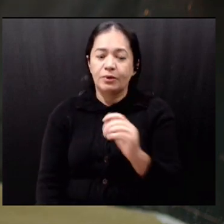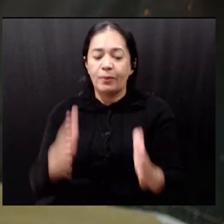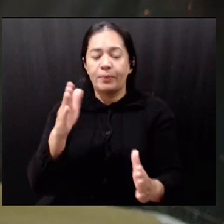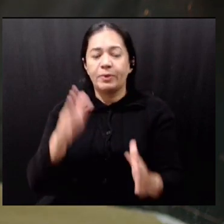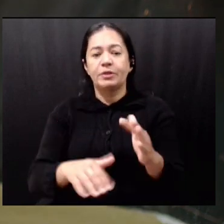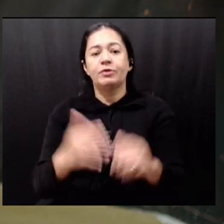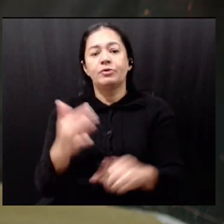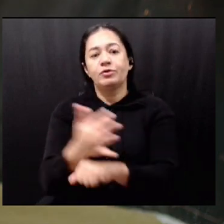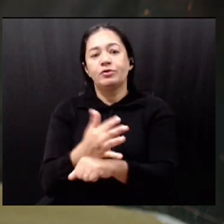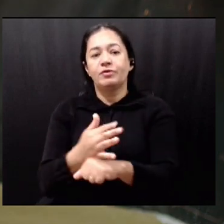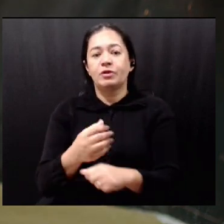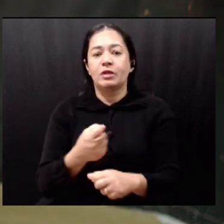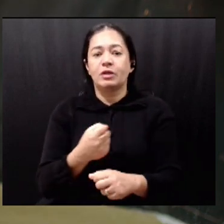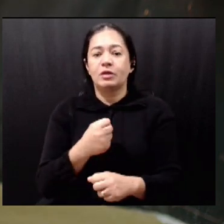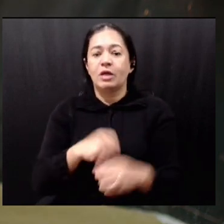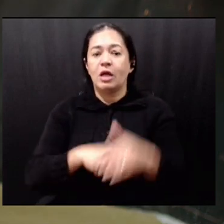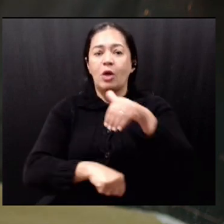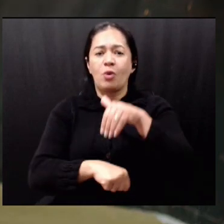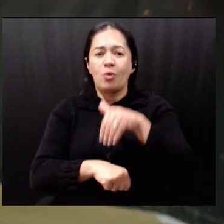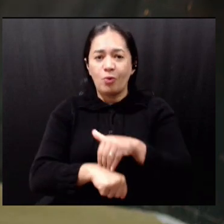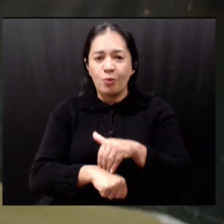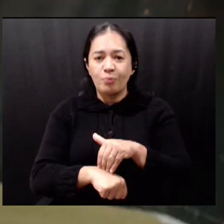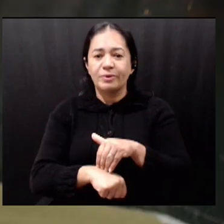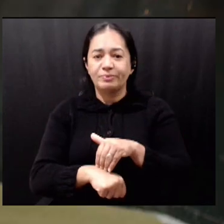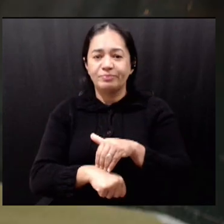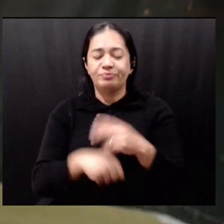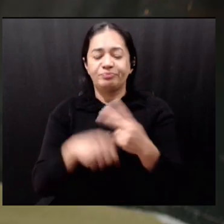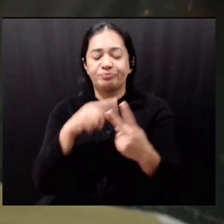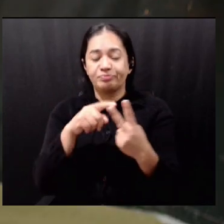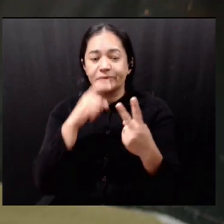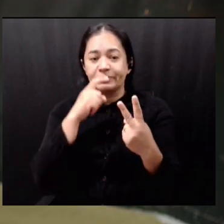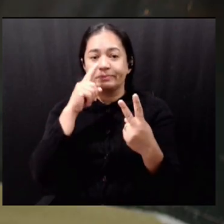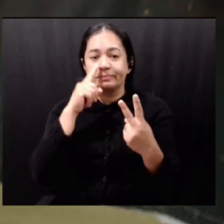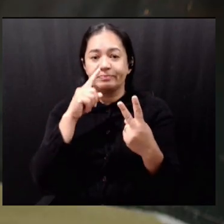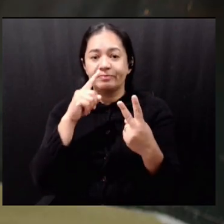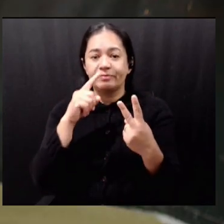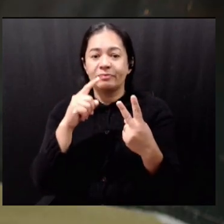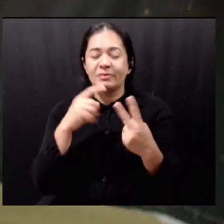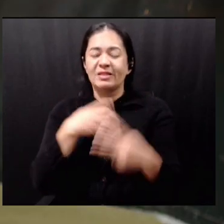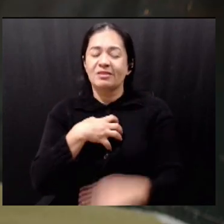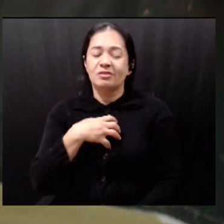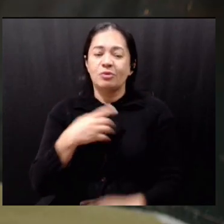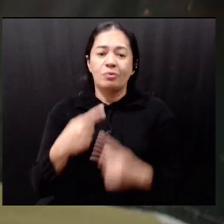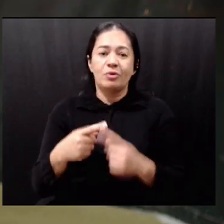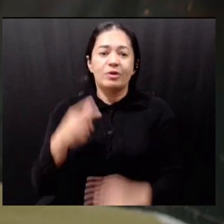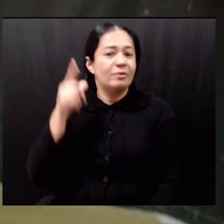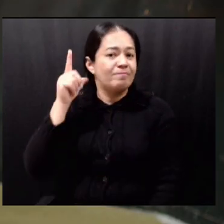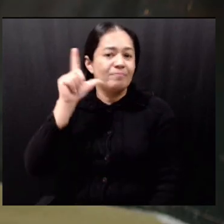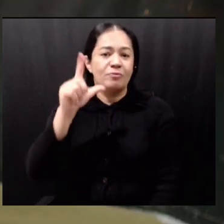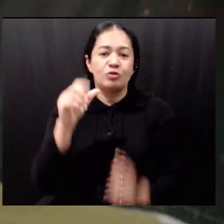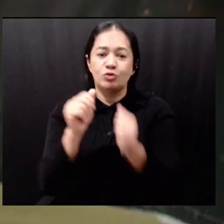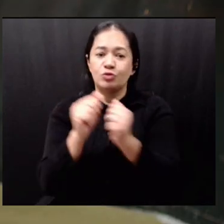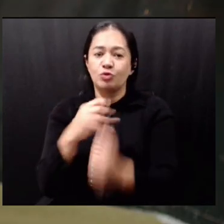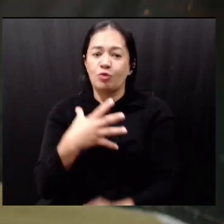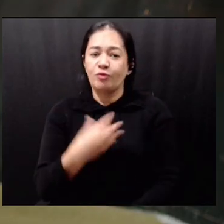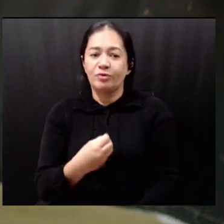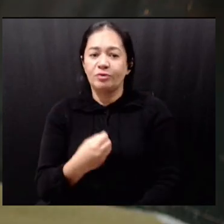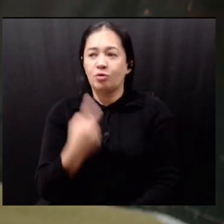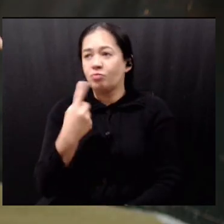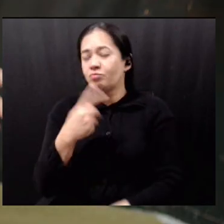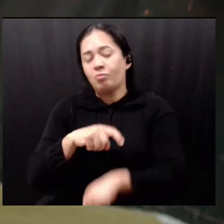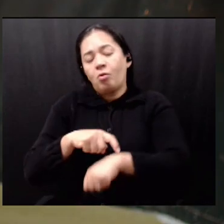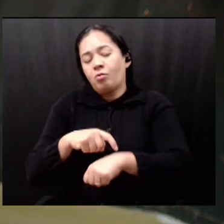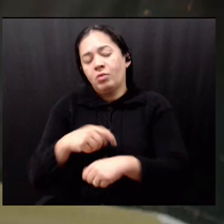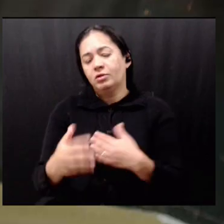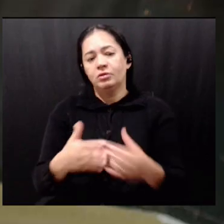pais sentem por não conseguirem ficar com os filhos, pelo menos um momento que seja, porque a gente